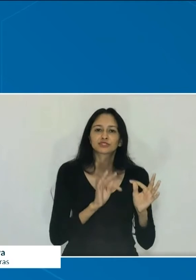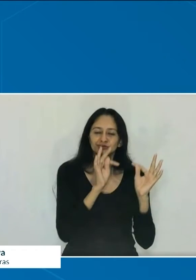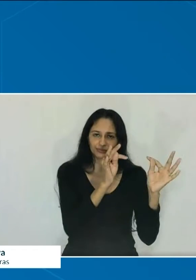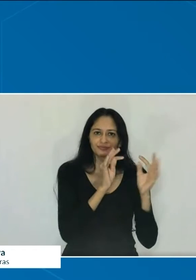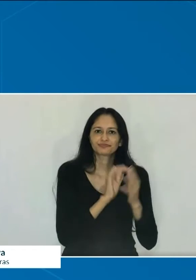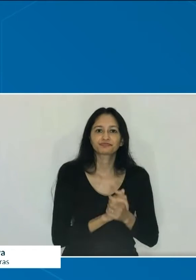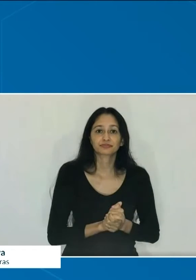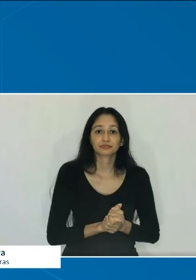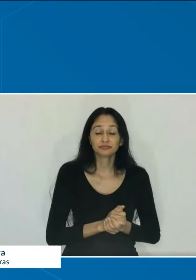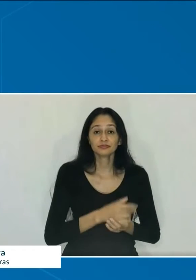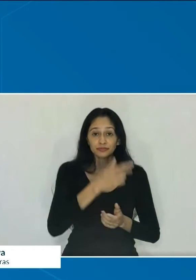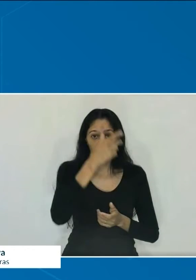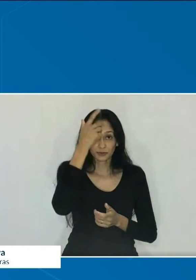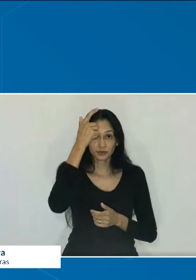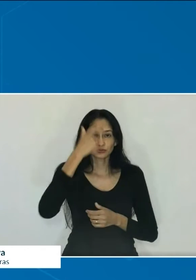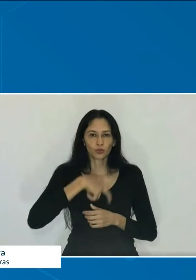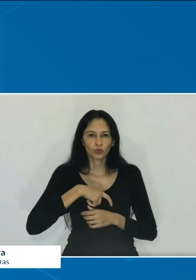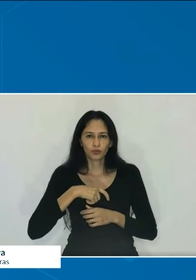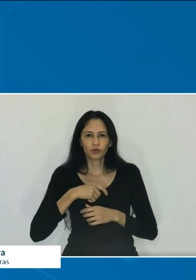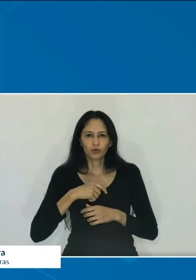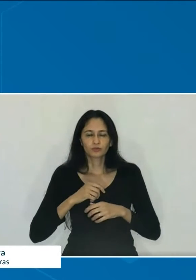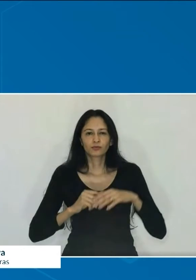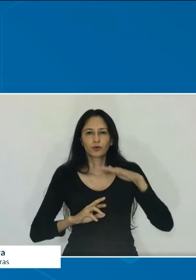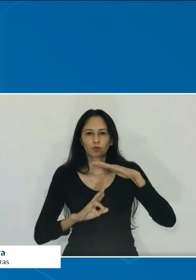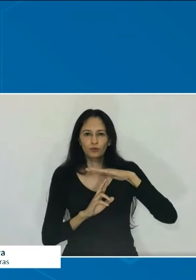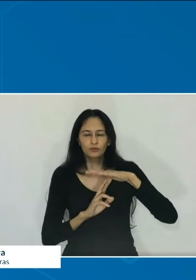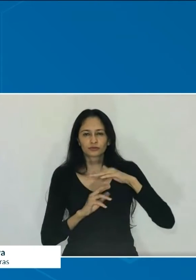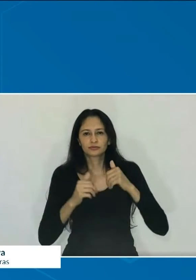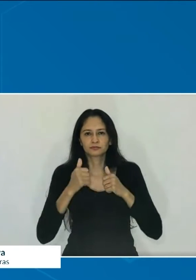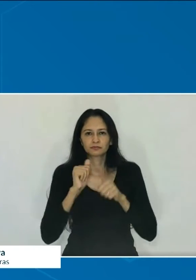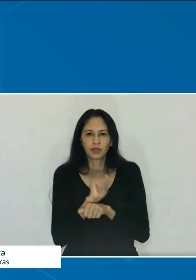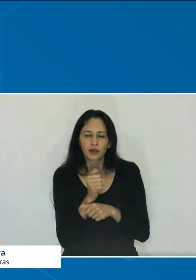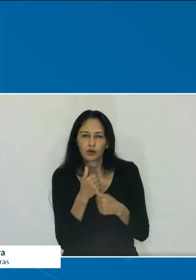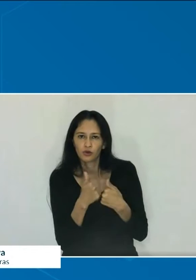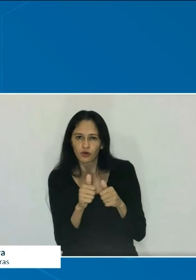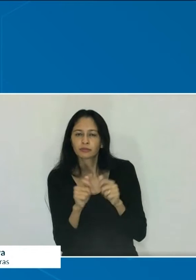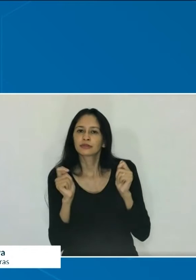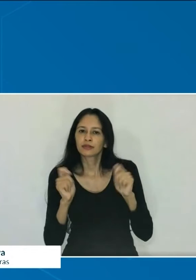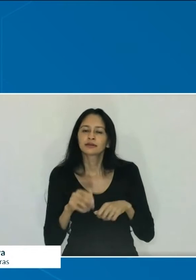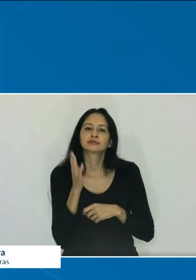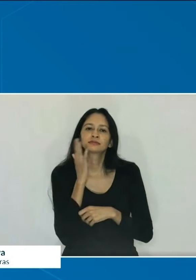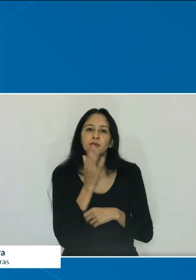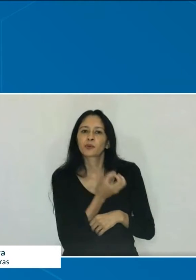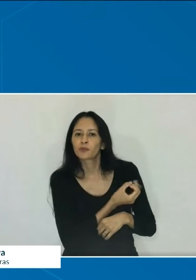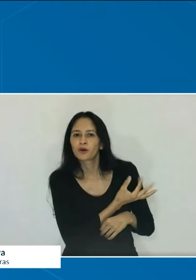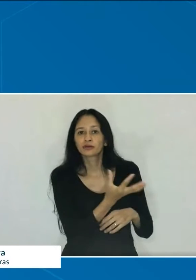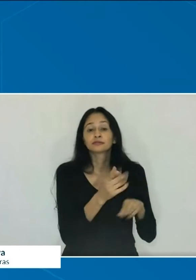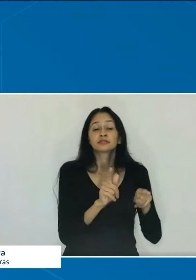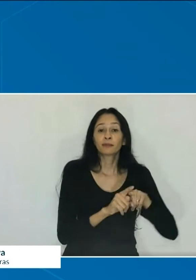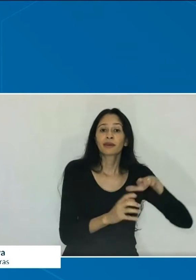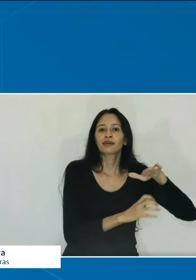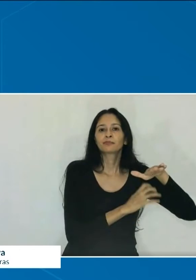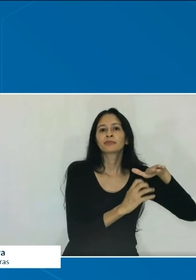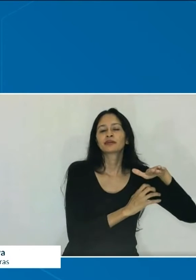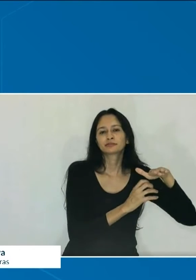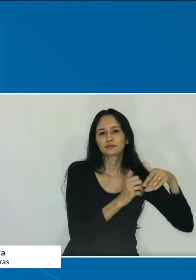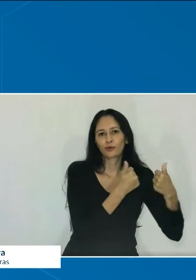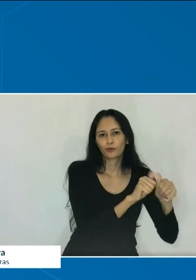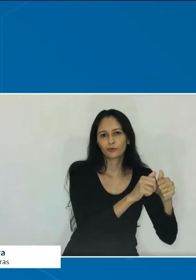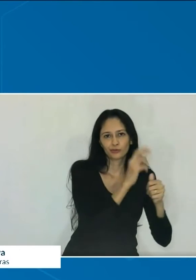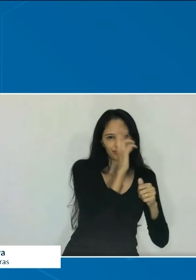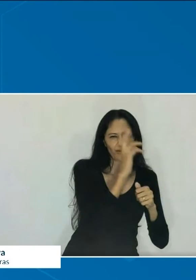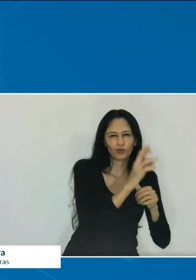o passageiro já saber de antemão, não somente a lotação, mas as empresas saberem também conseguirem otimizar as suas respectivas